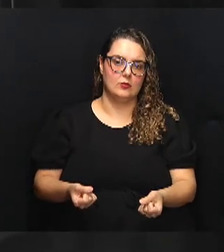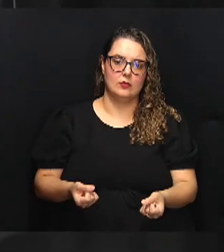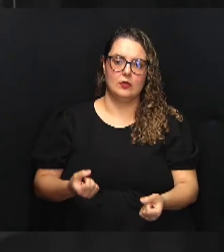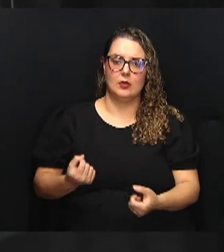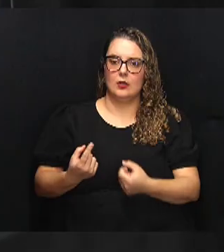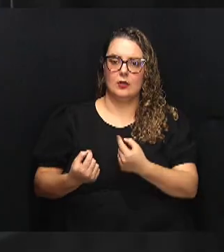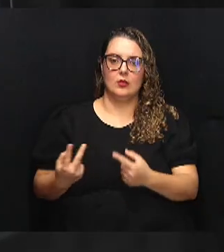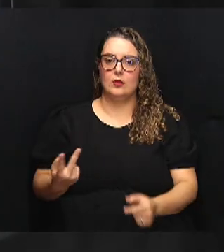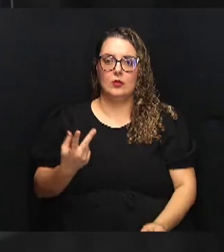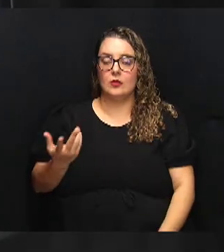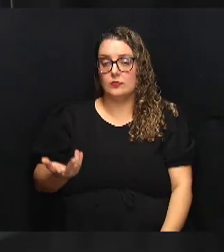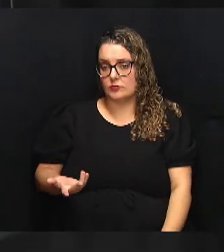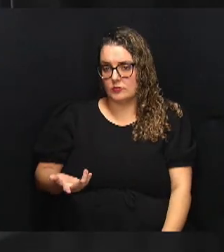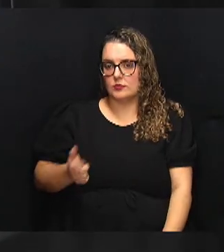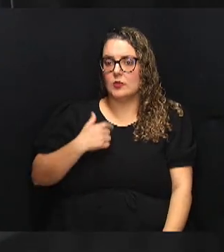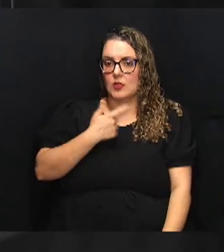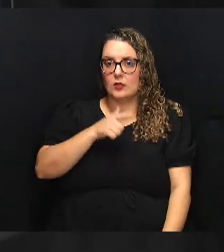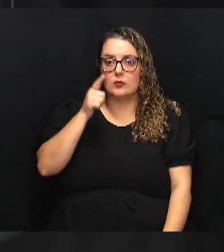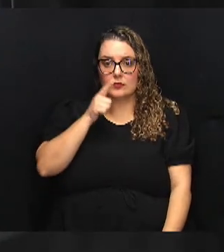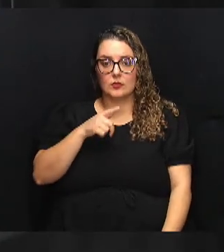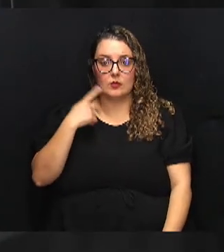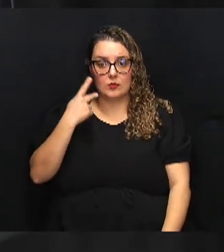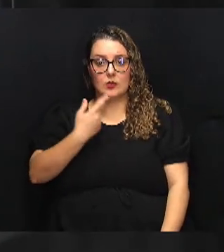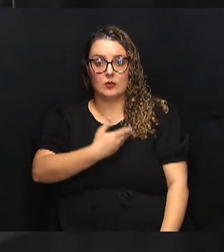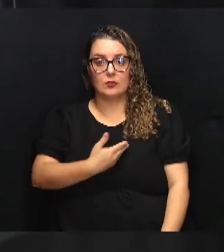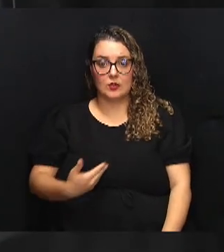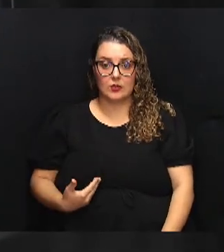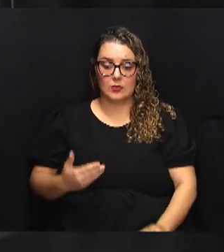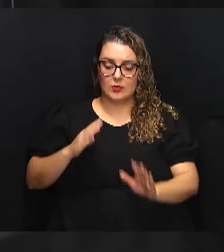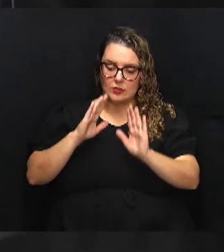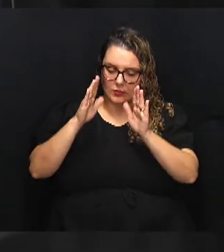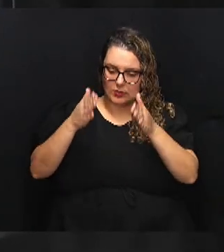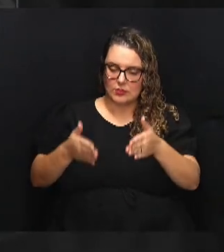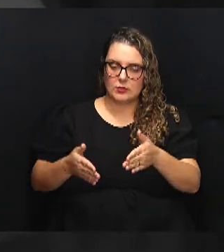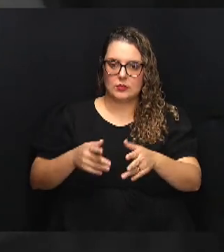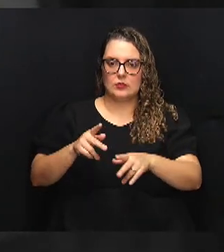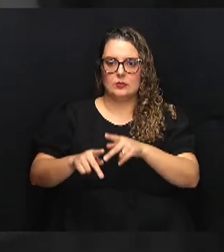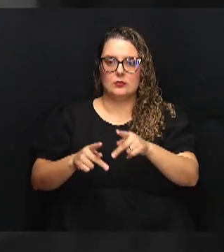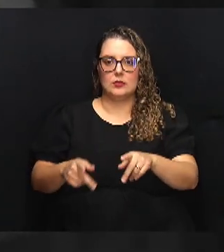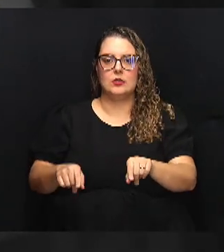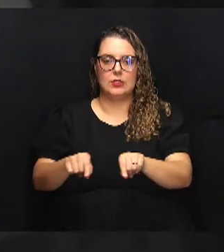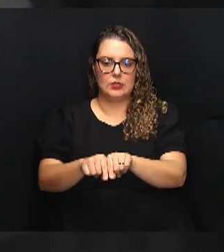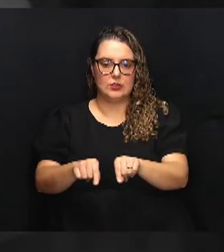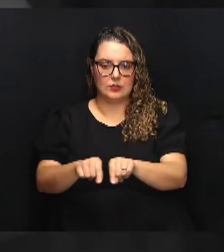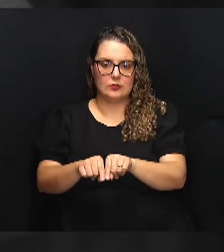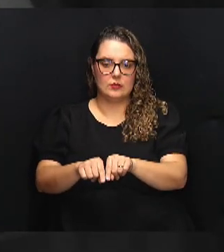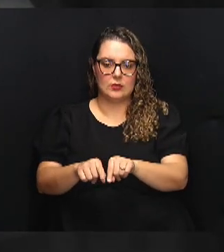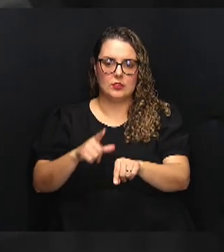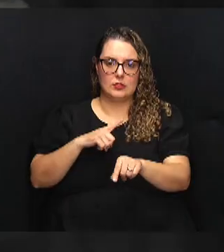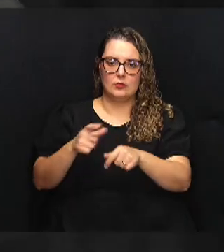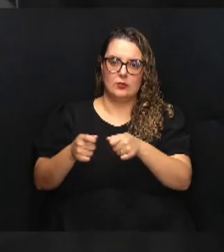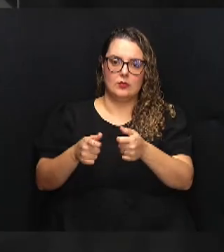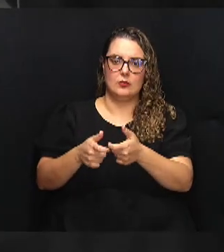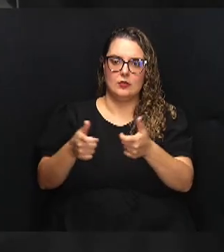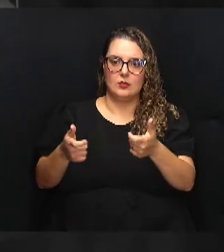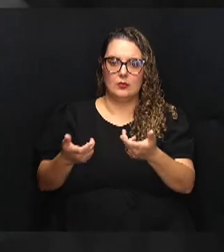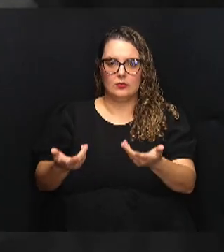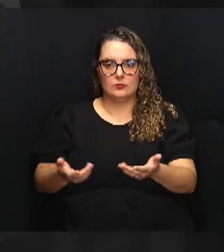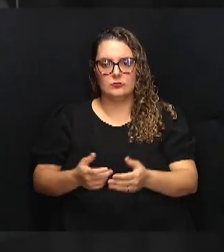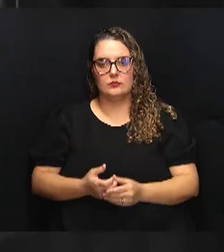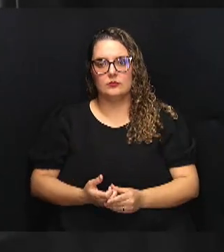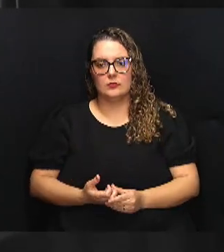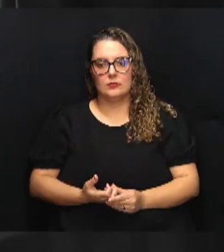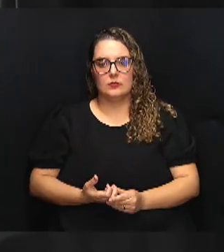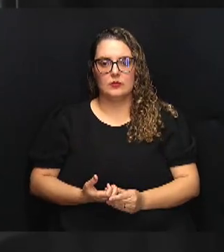valor. Então a gente consegue ter políticas públicas voltadas para esse pessoal e também ter um controle maior. Então achei esse